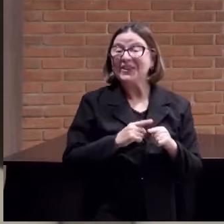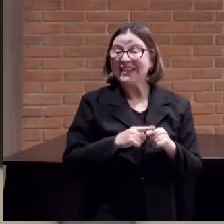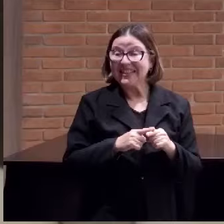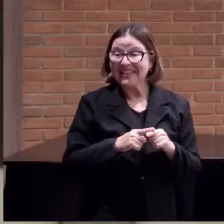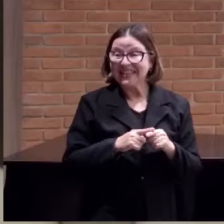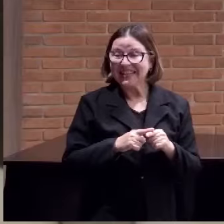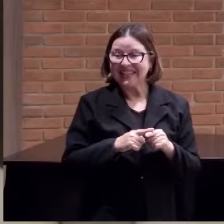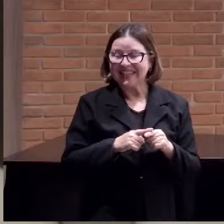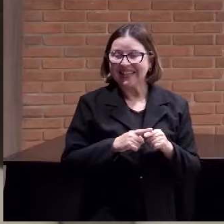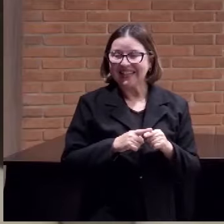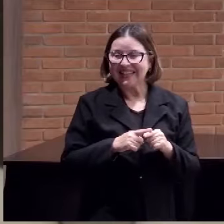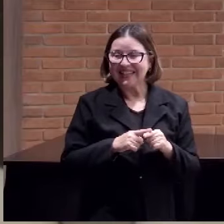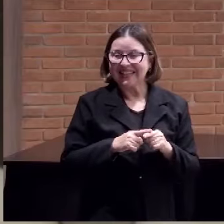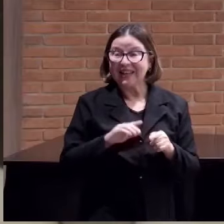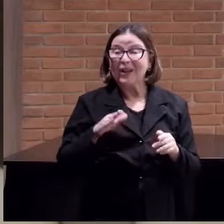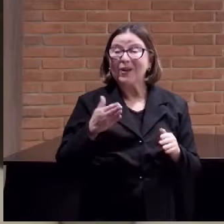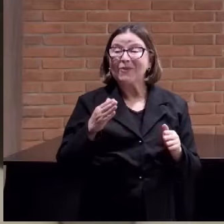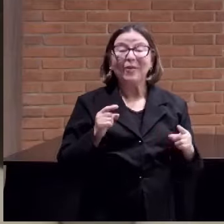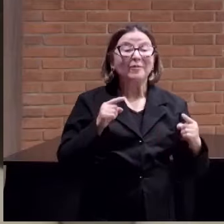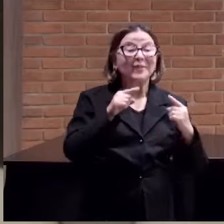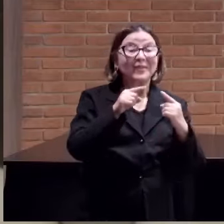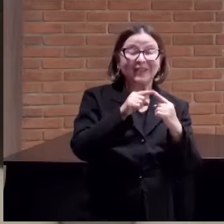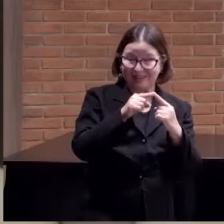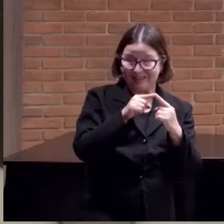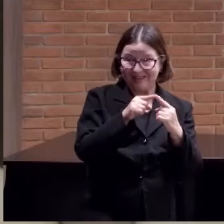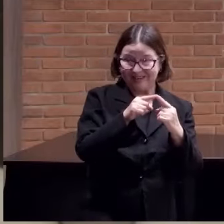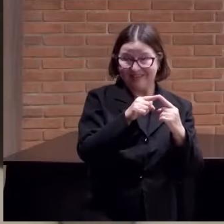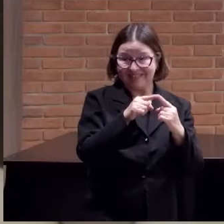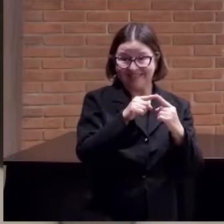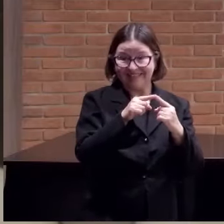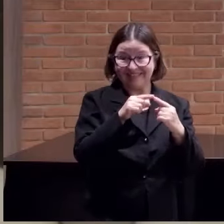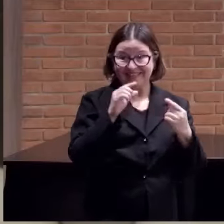em vista um crápula,